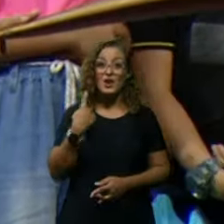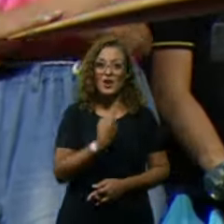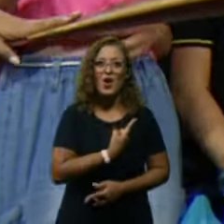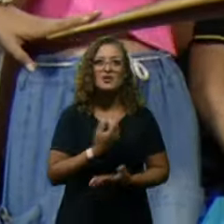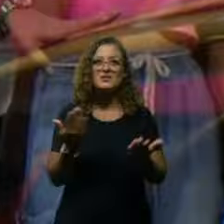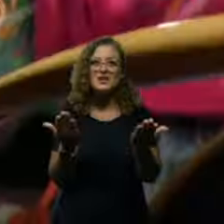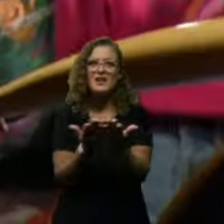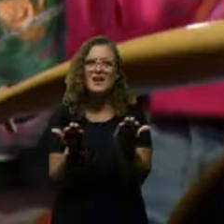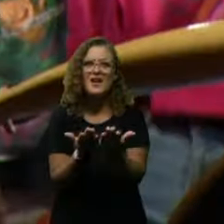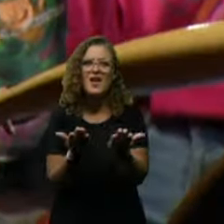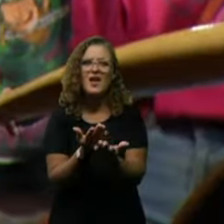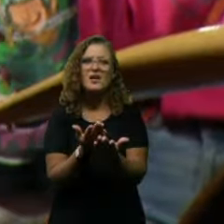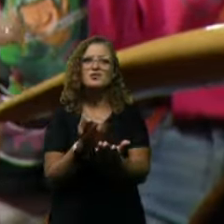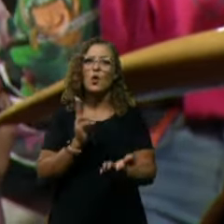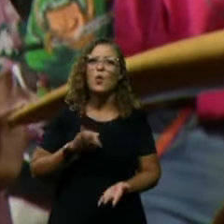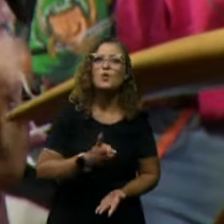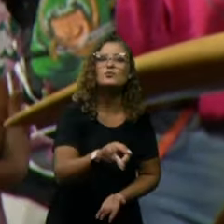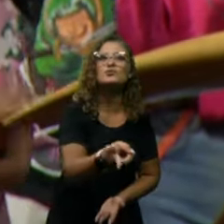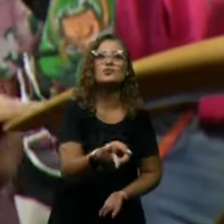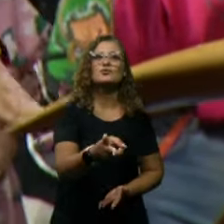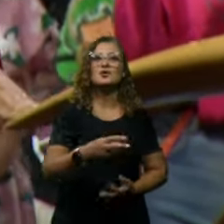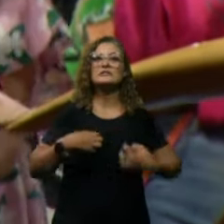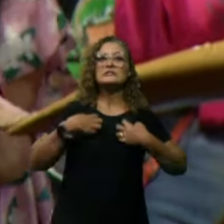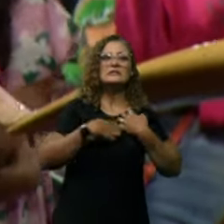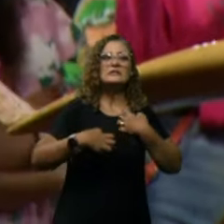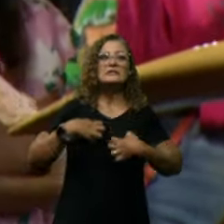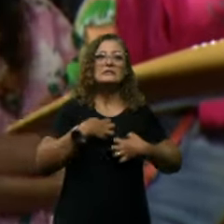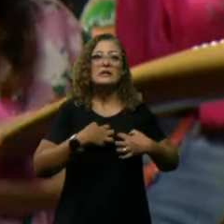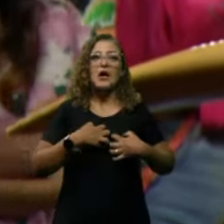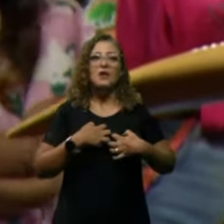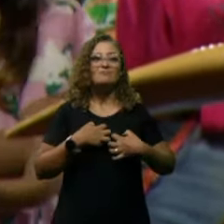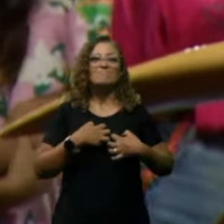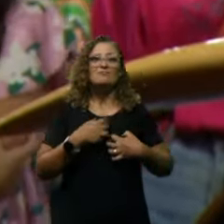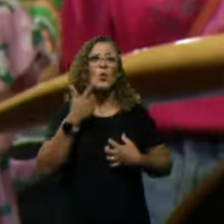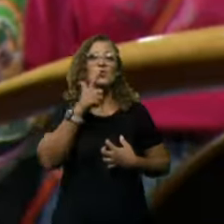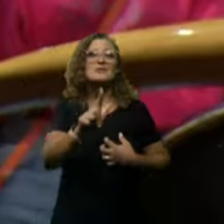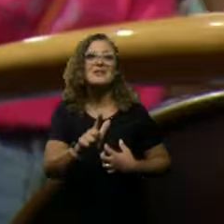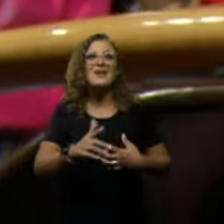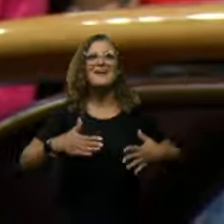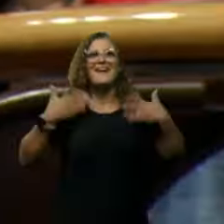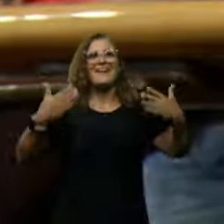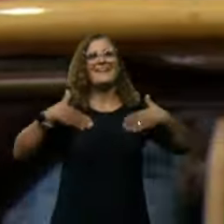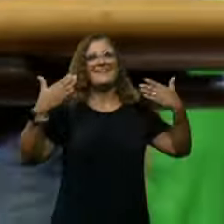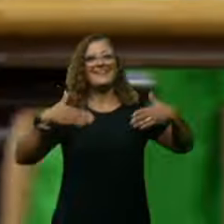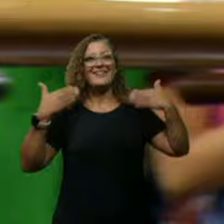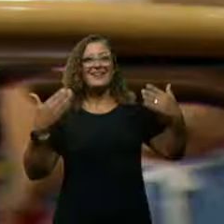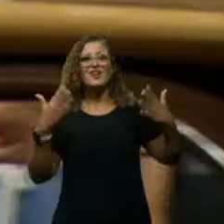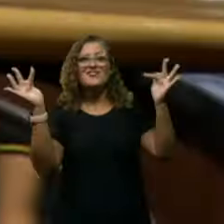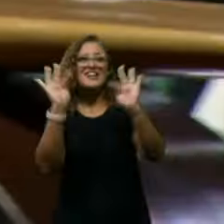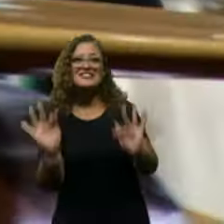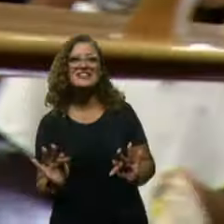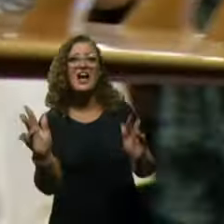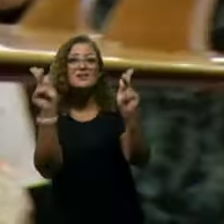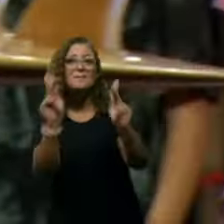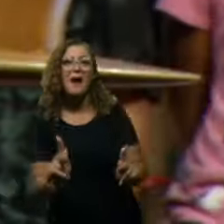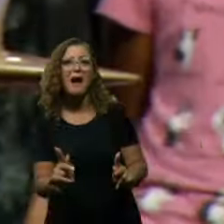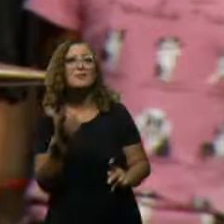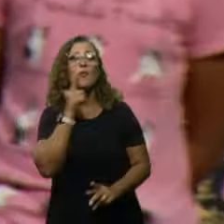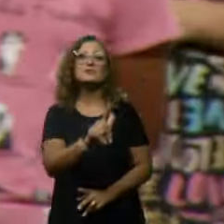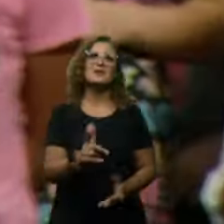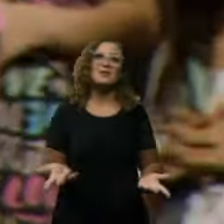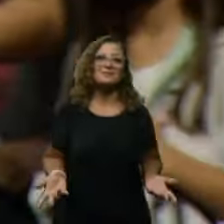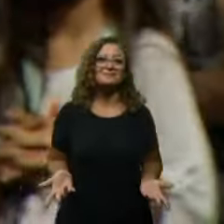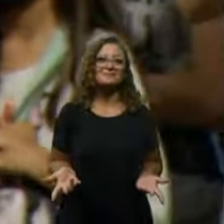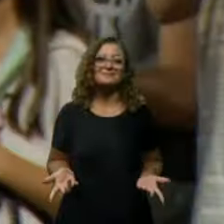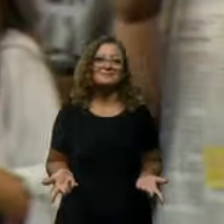assaltados a qualquer temos salvação mas não encontramos mais alegre Oi me desculpa mas temos que você vai falar